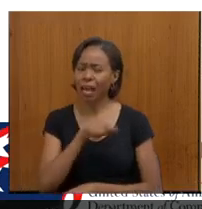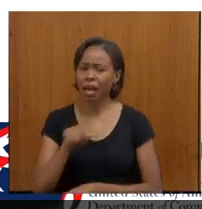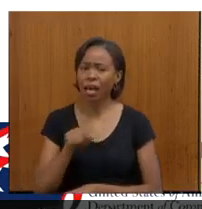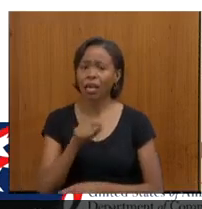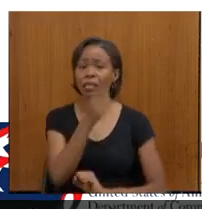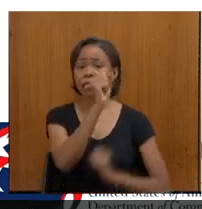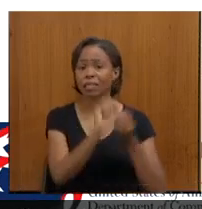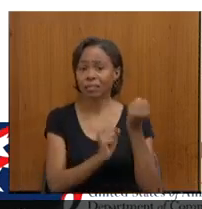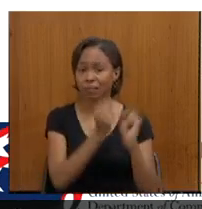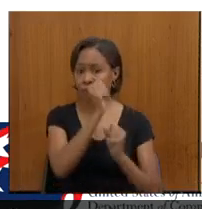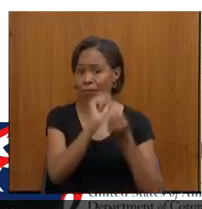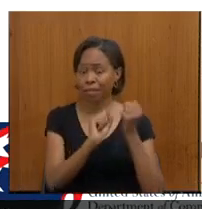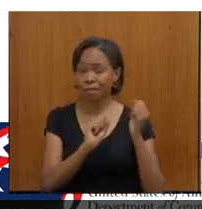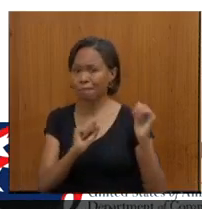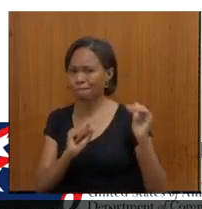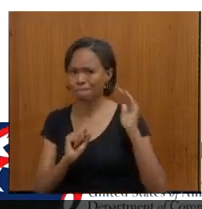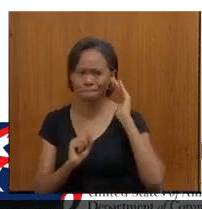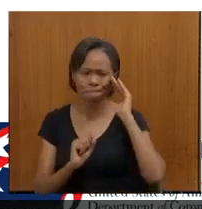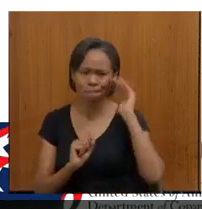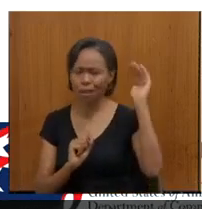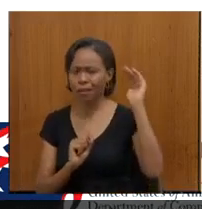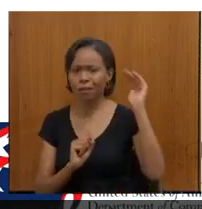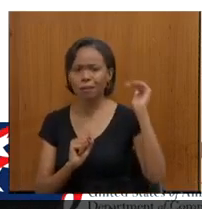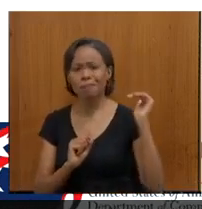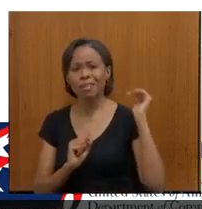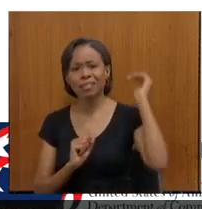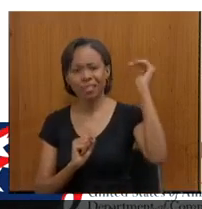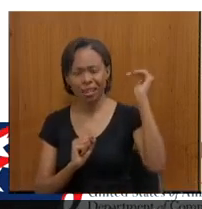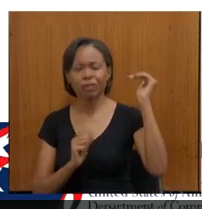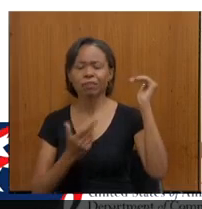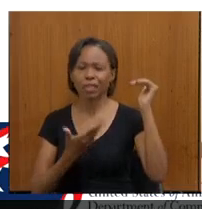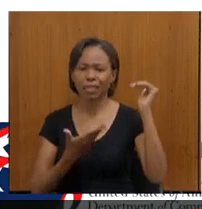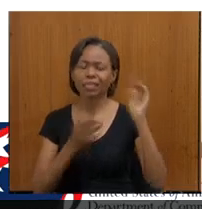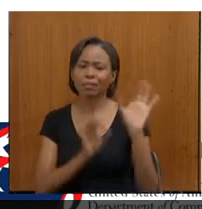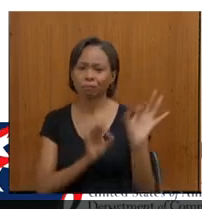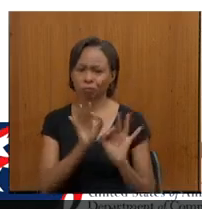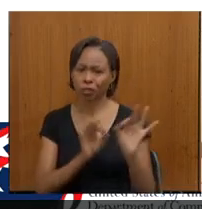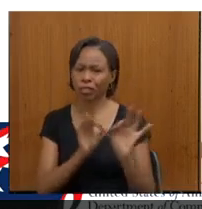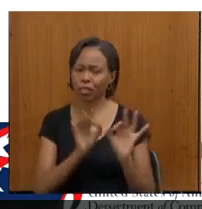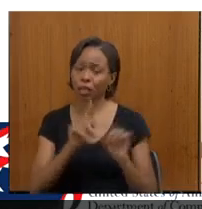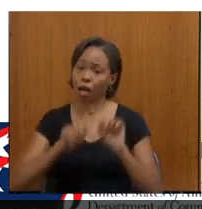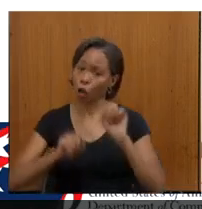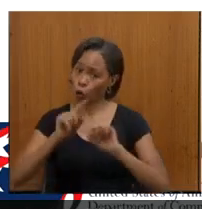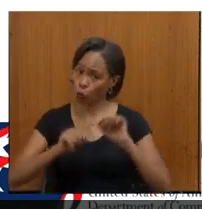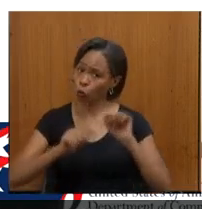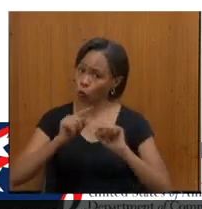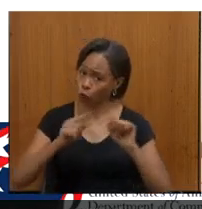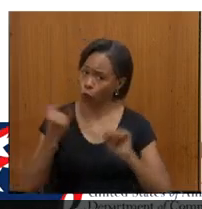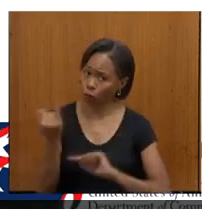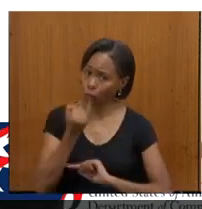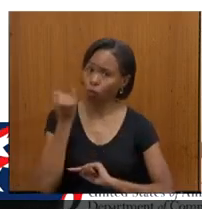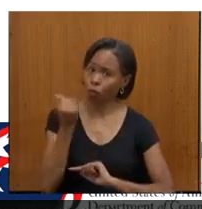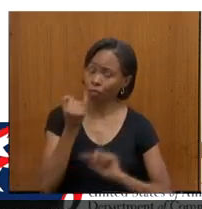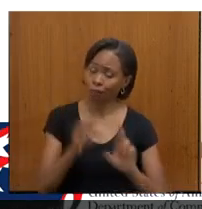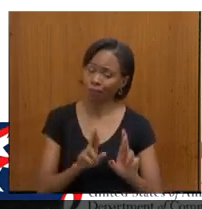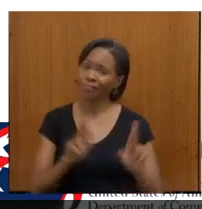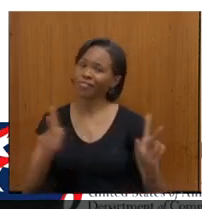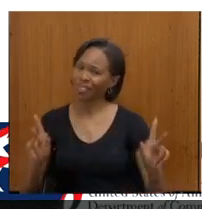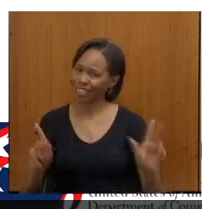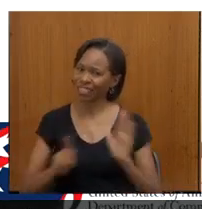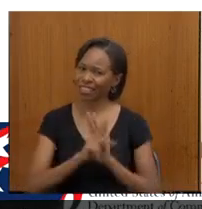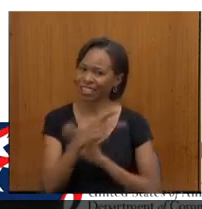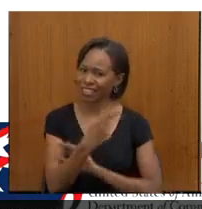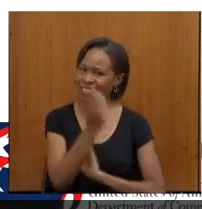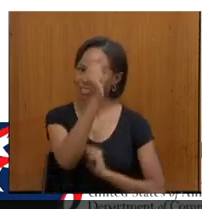a frente com esse projeto só que isso eventualmente pensam produto interessante para essas empresas que vão se diferenciar de outras áreas